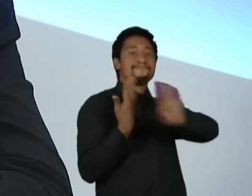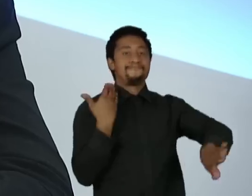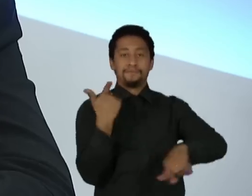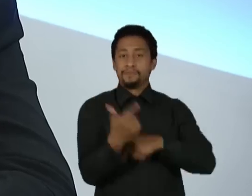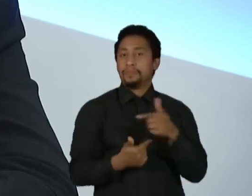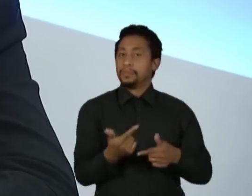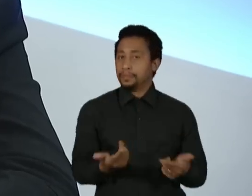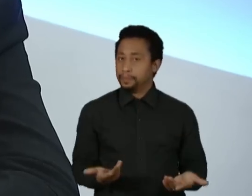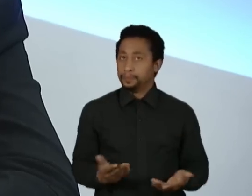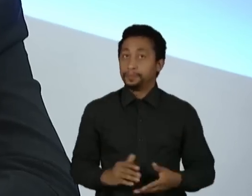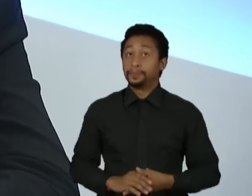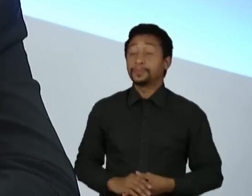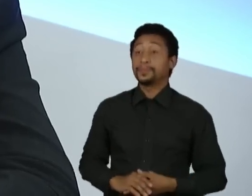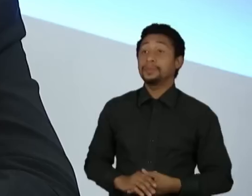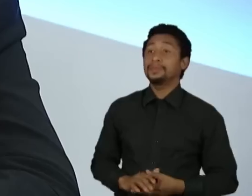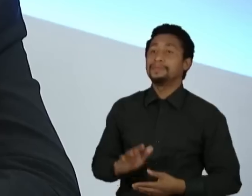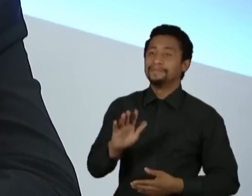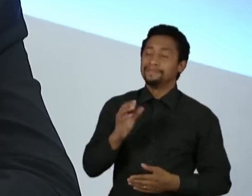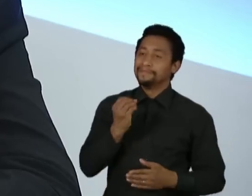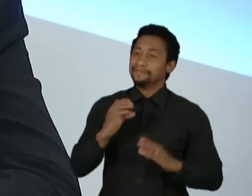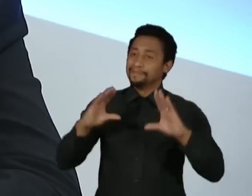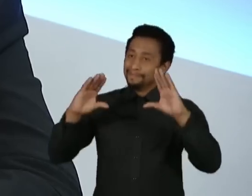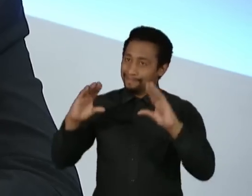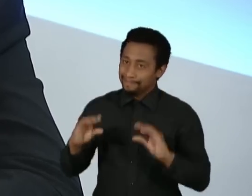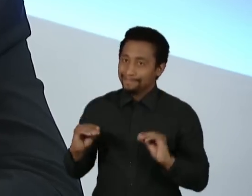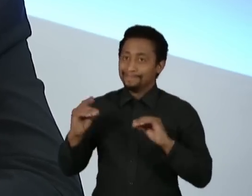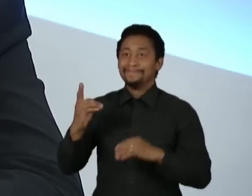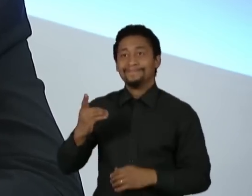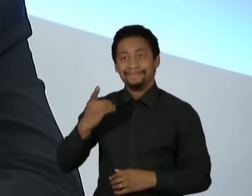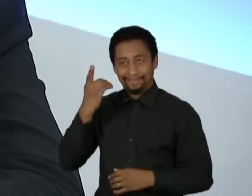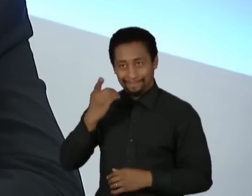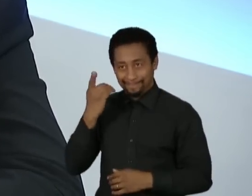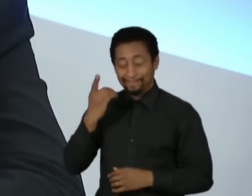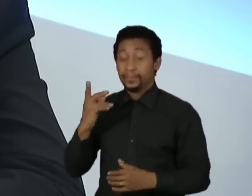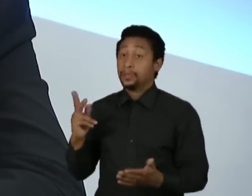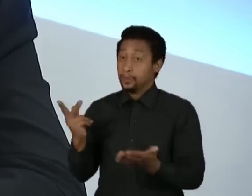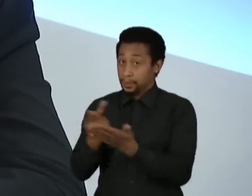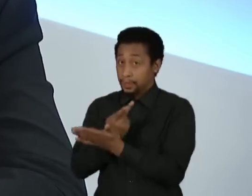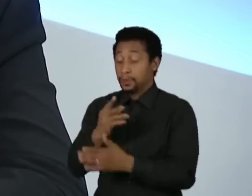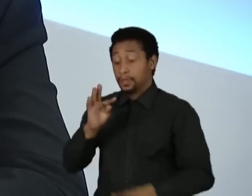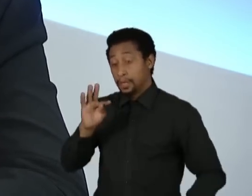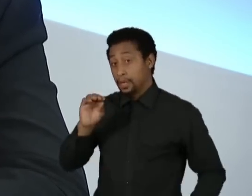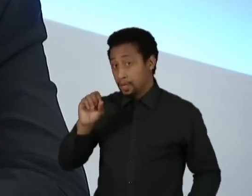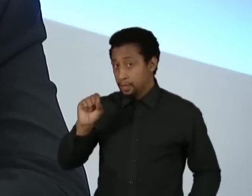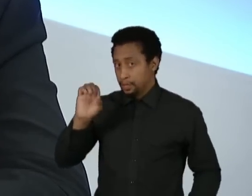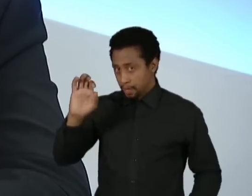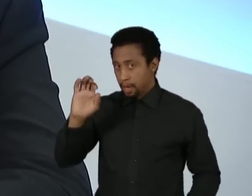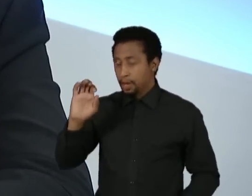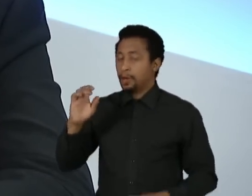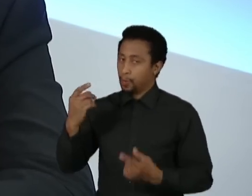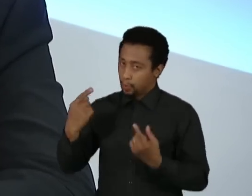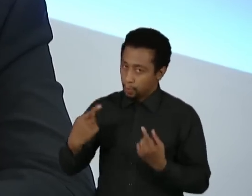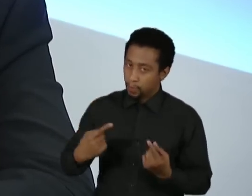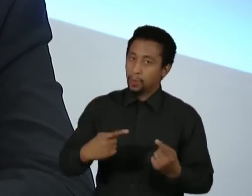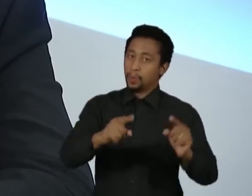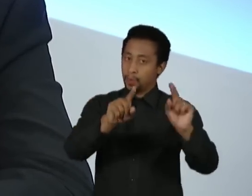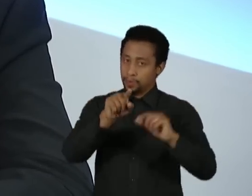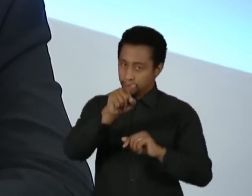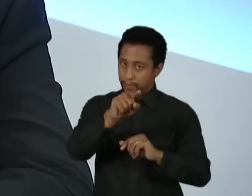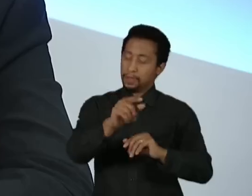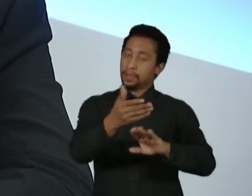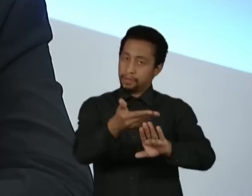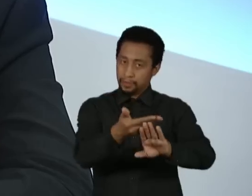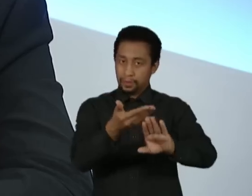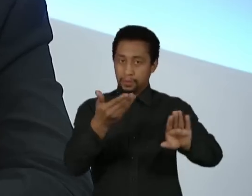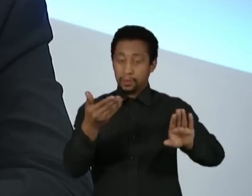Boa noite, deputado. Ainda nesse tema da cassação no TSE, o senhor, no dia seguinte a esse julgamento, disse